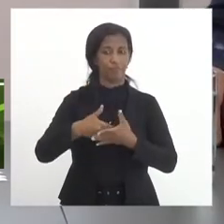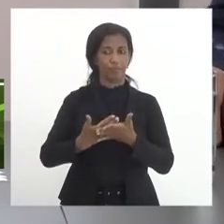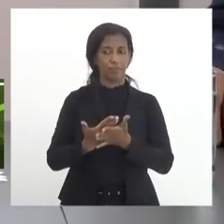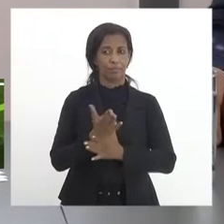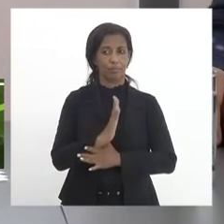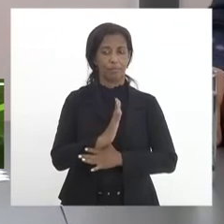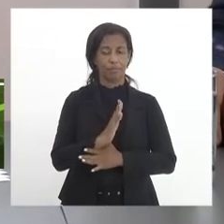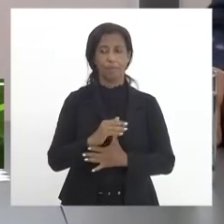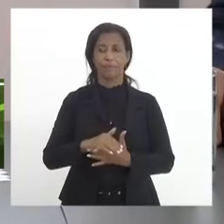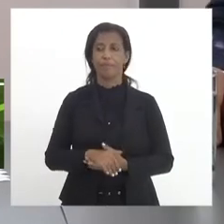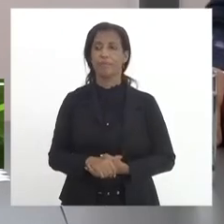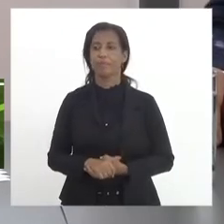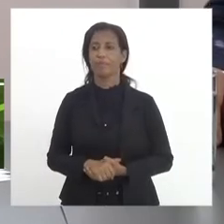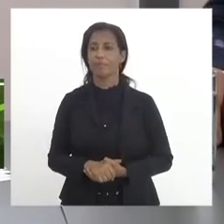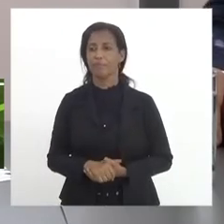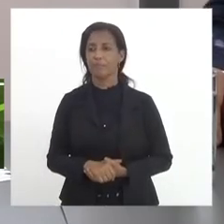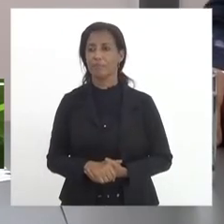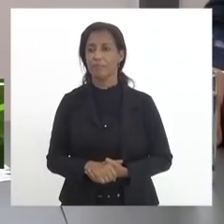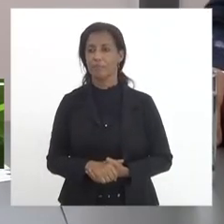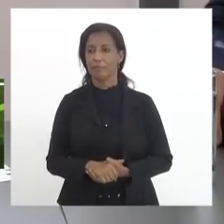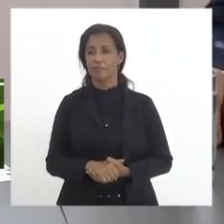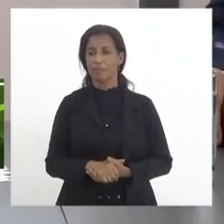votação, aprovado.